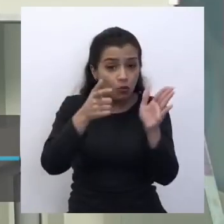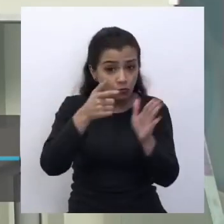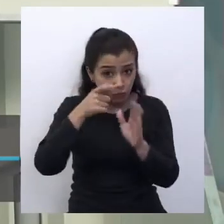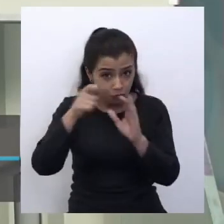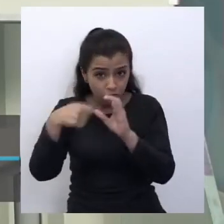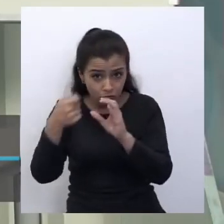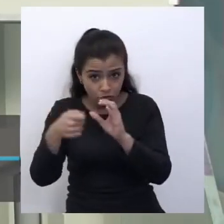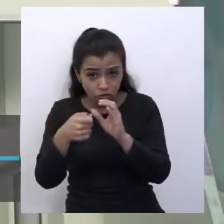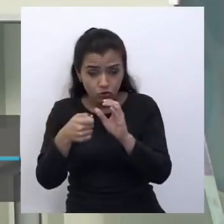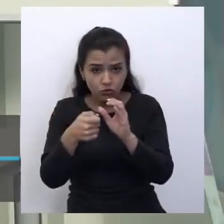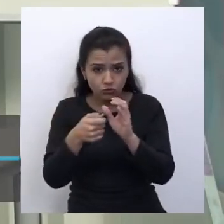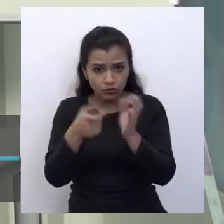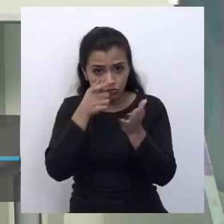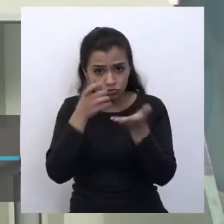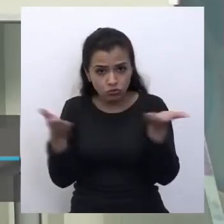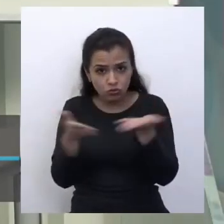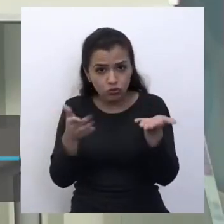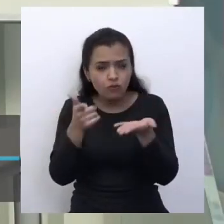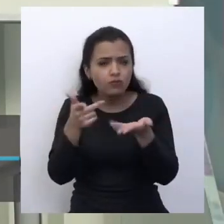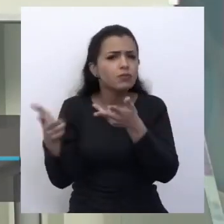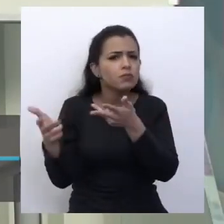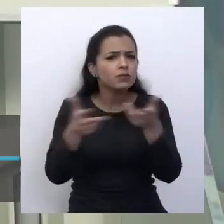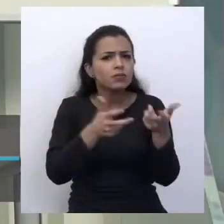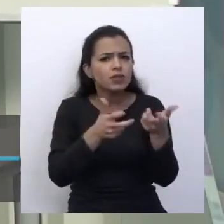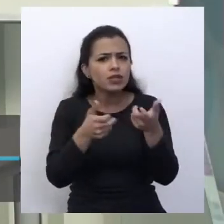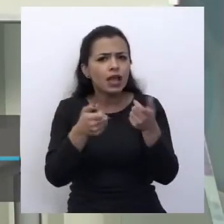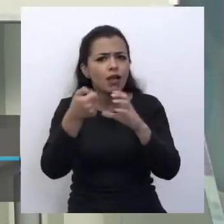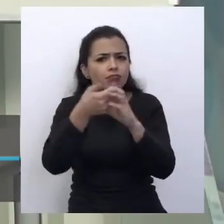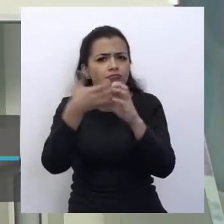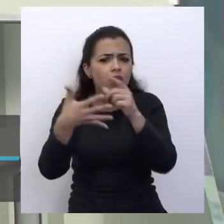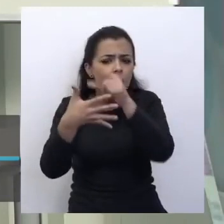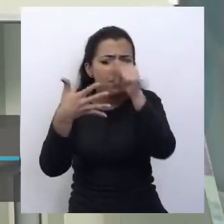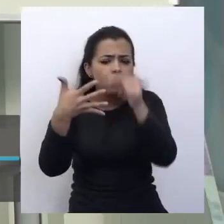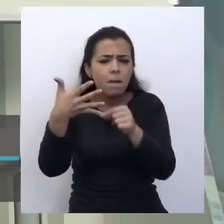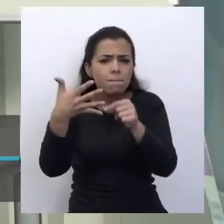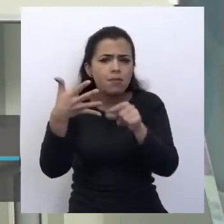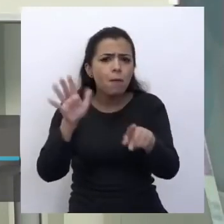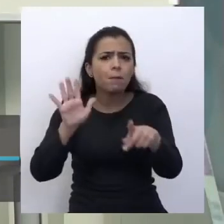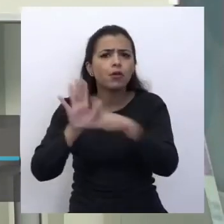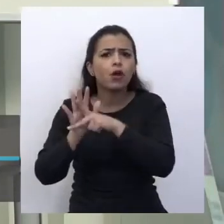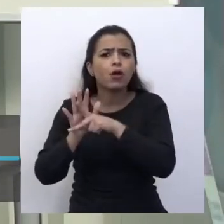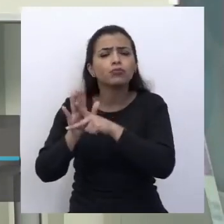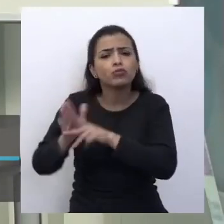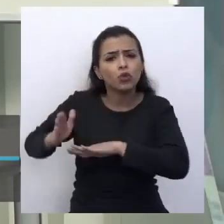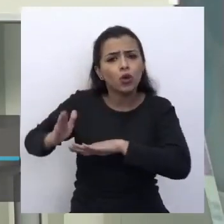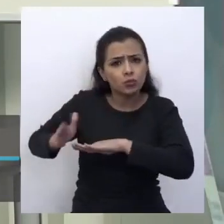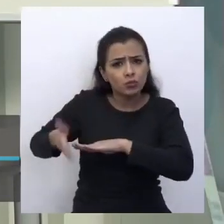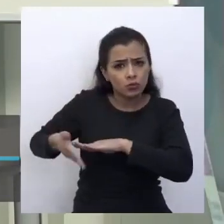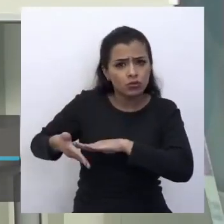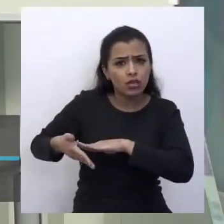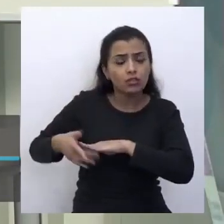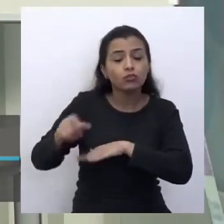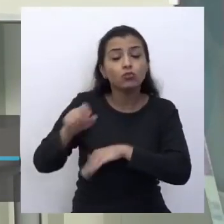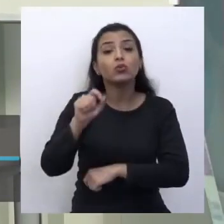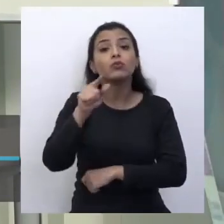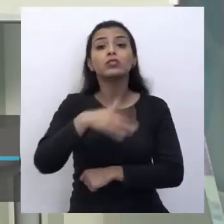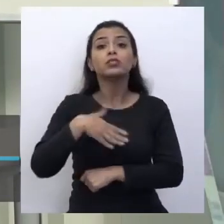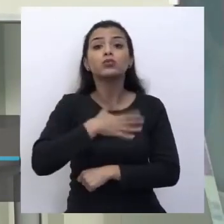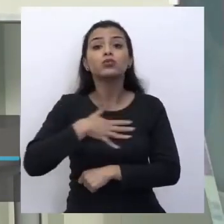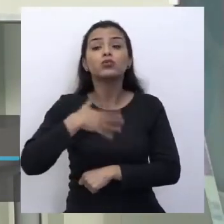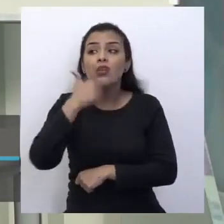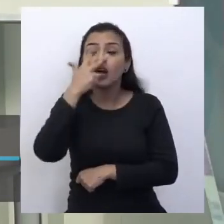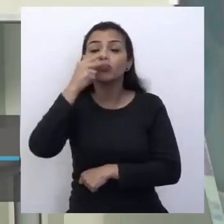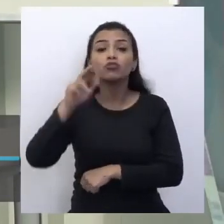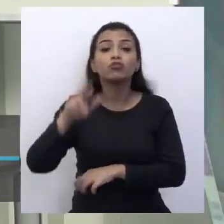conseguirem identificar elementos da contemporaneidade. O que vocês acharam? Quais os elementos que vocês gostaram, acharam diferente? Conta aqui para mim e para a